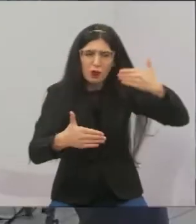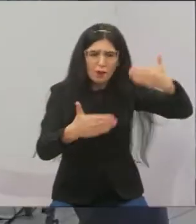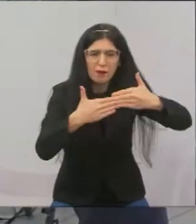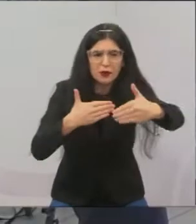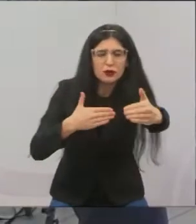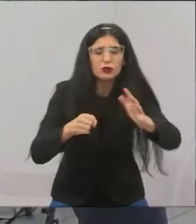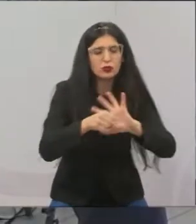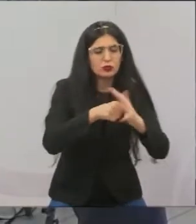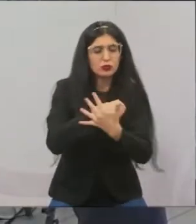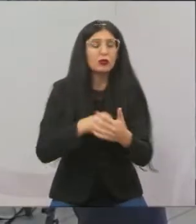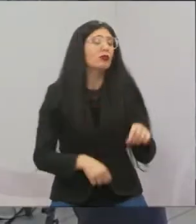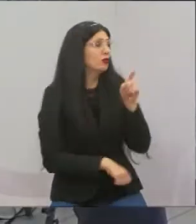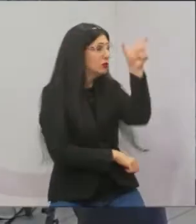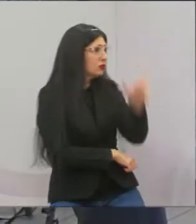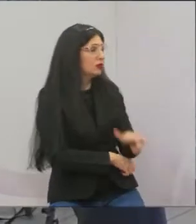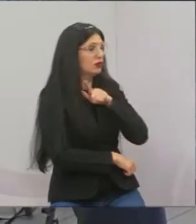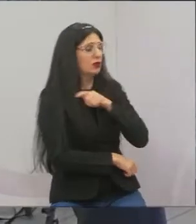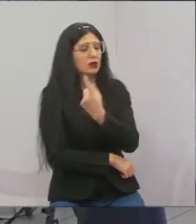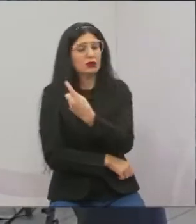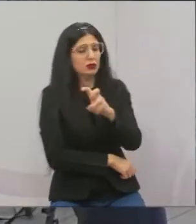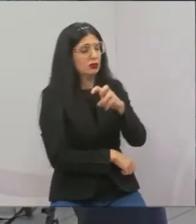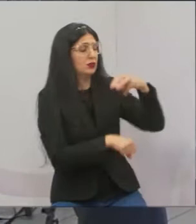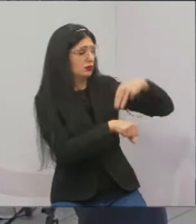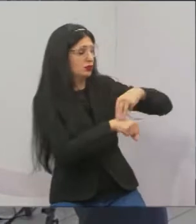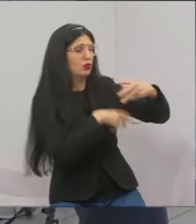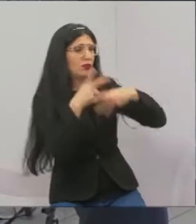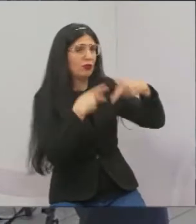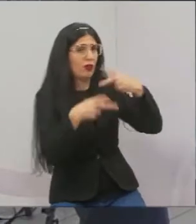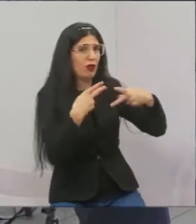tem 15 minutos para as suas considerações.